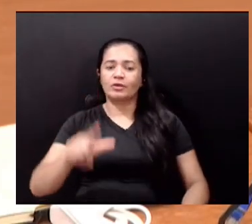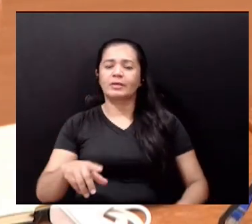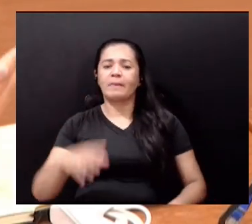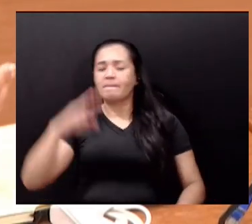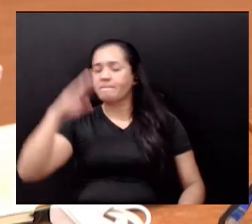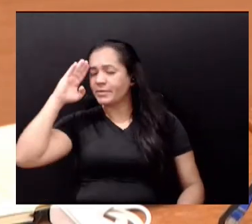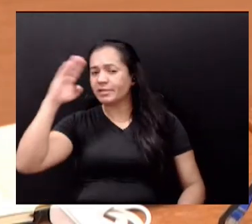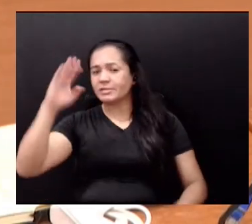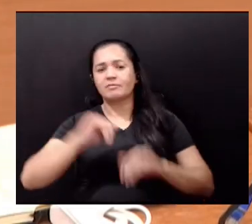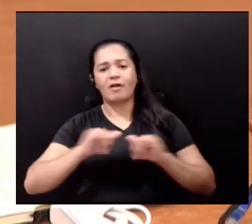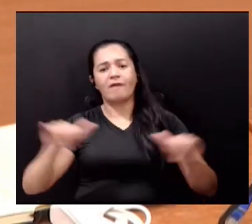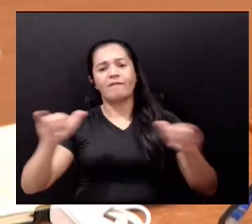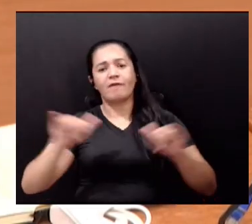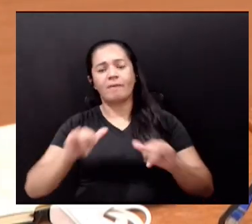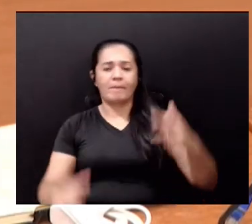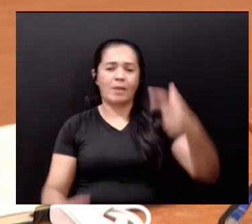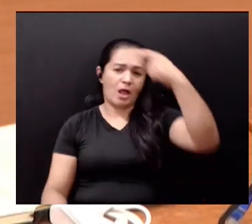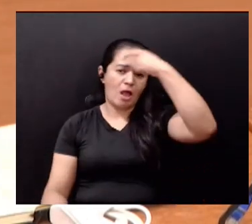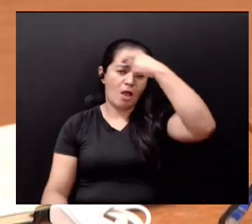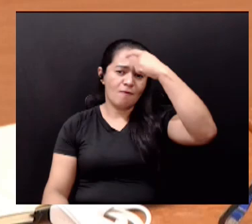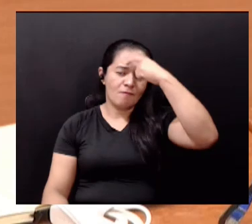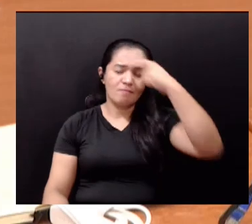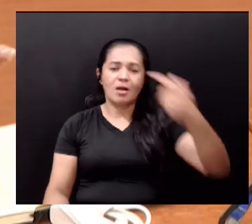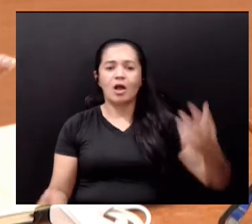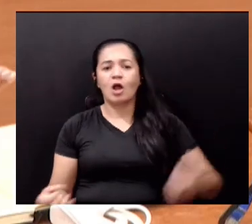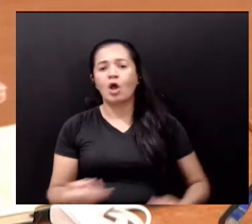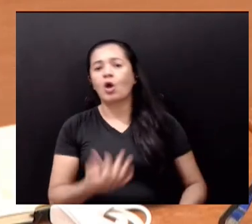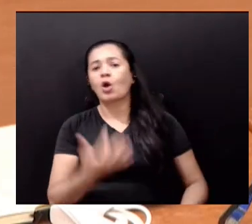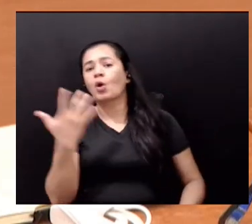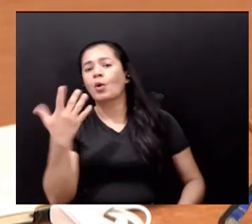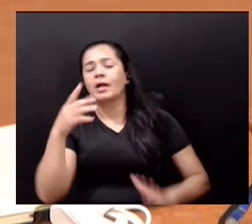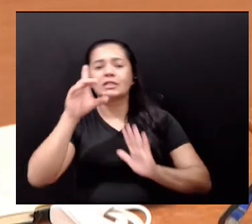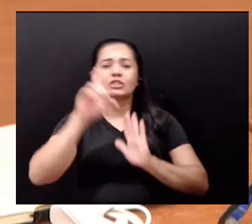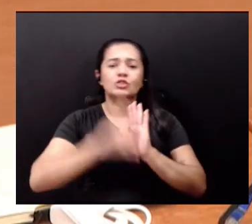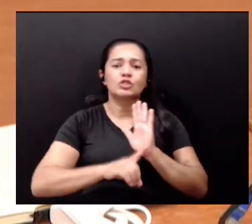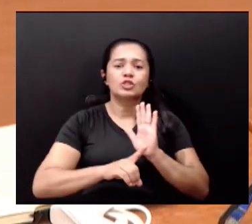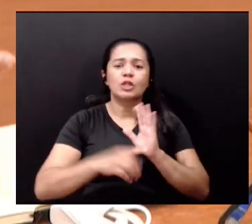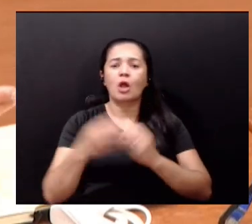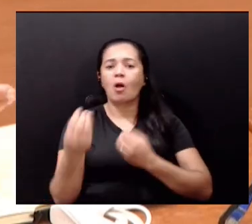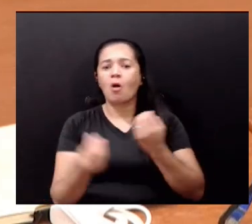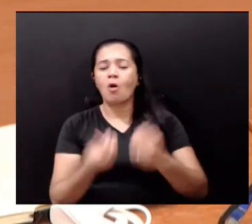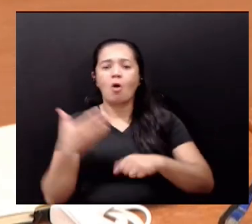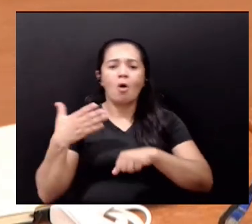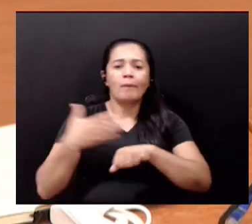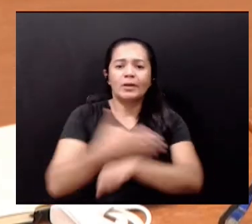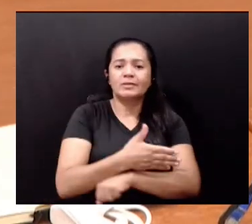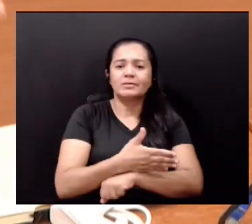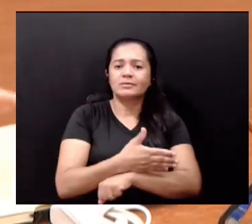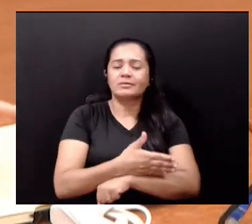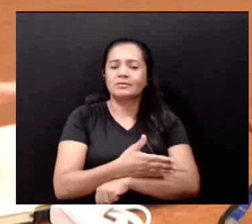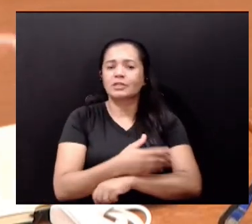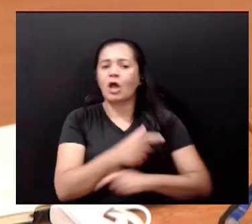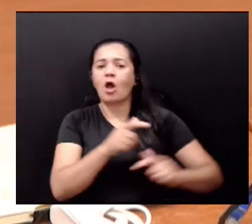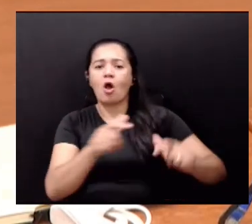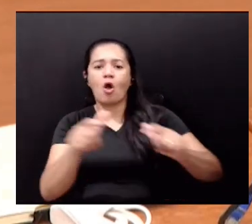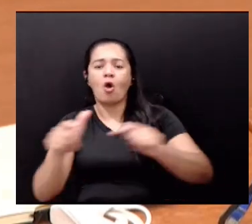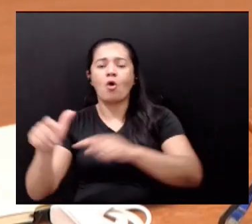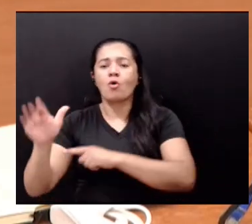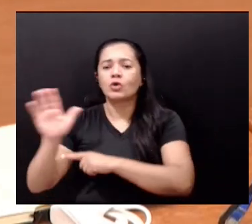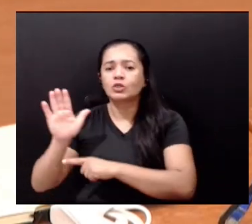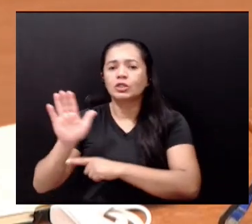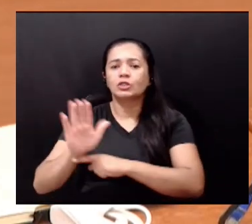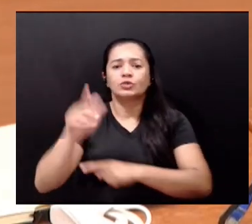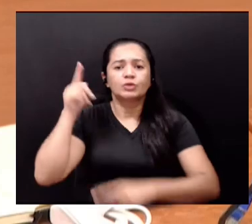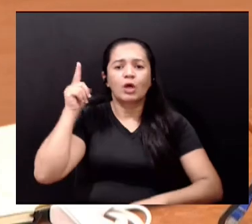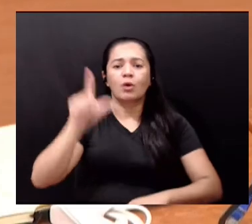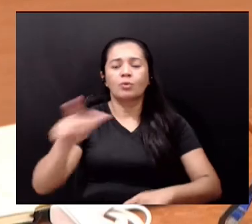e publicizar quais são esses direitos, como pode ter acesso a essa rede, onde procurar ajuda, como procurar ajuda. Isso é